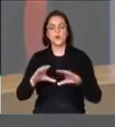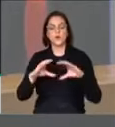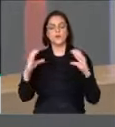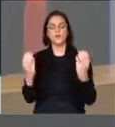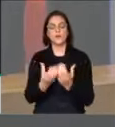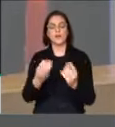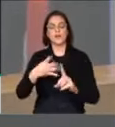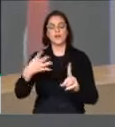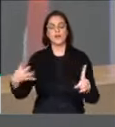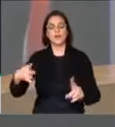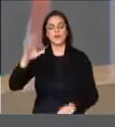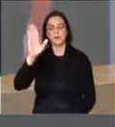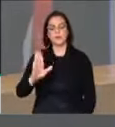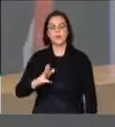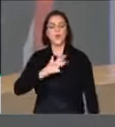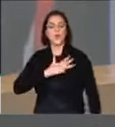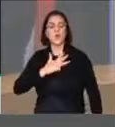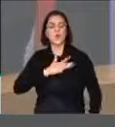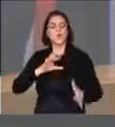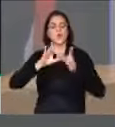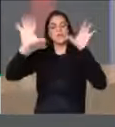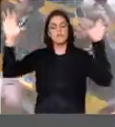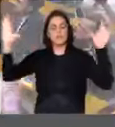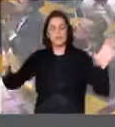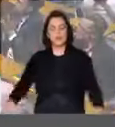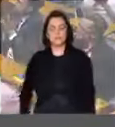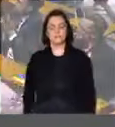no Brasil. Lula livre!